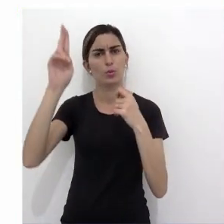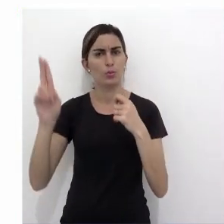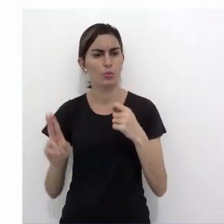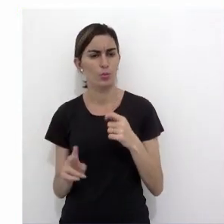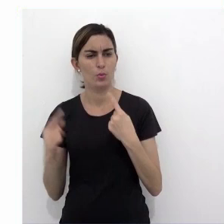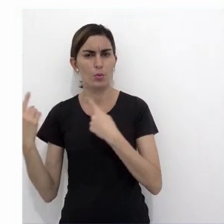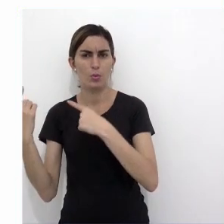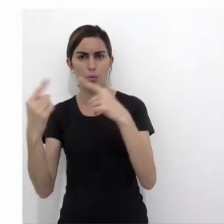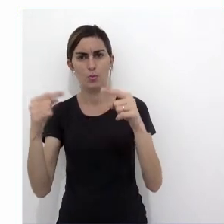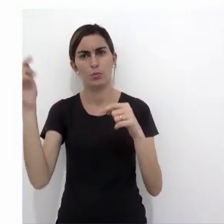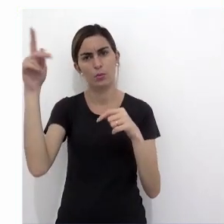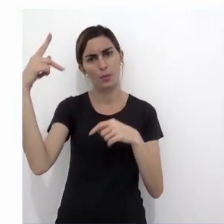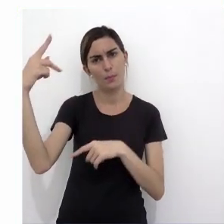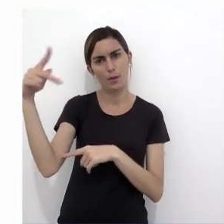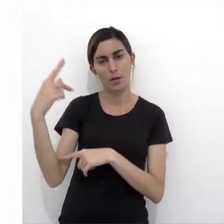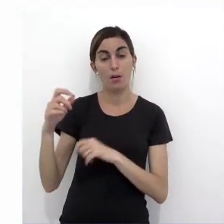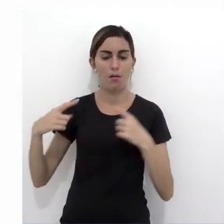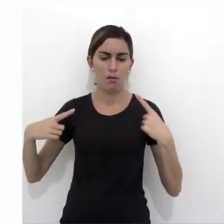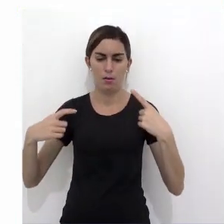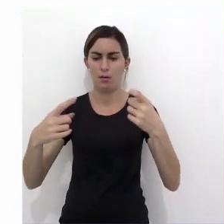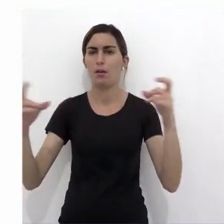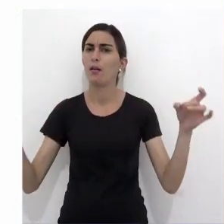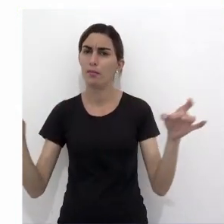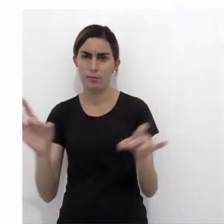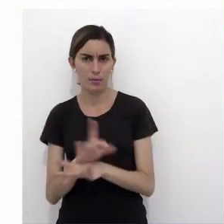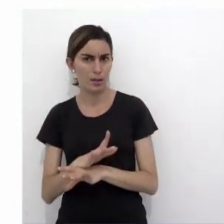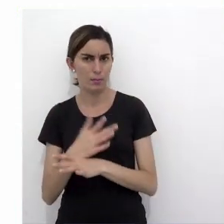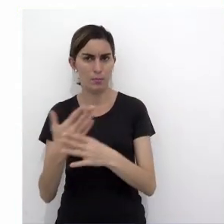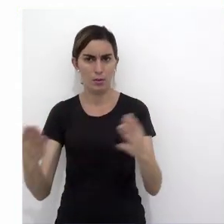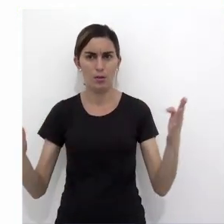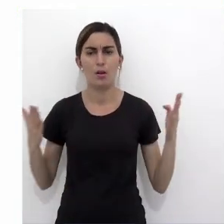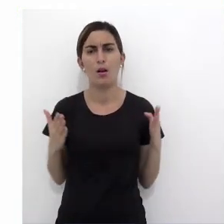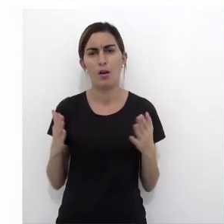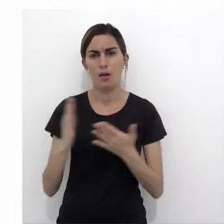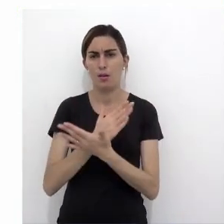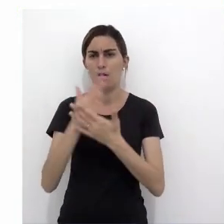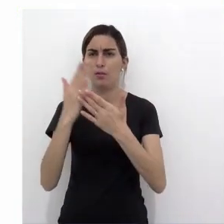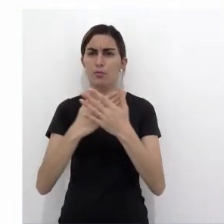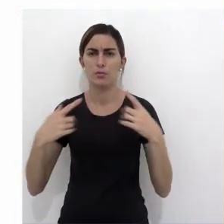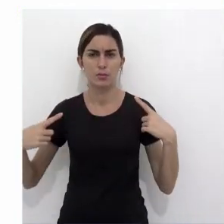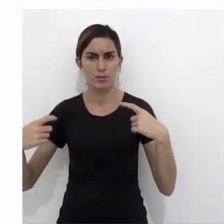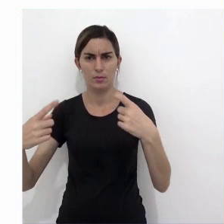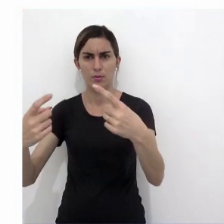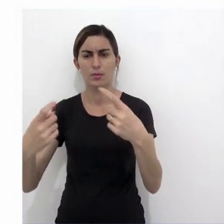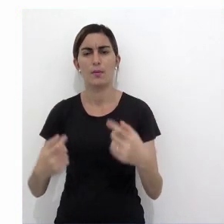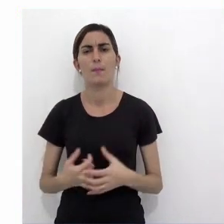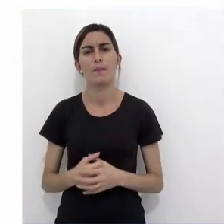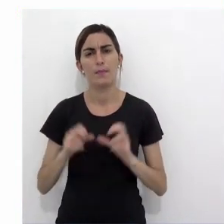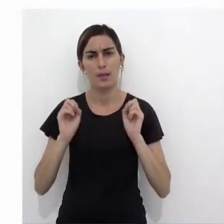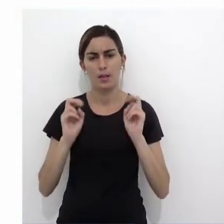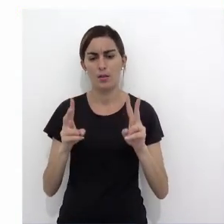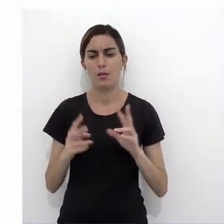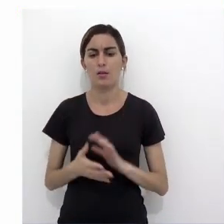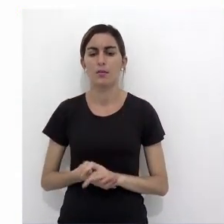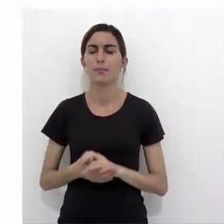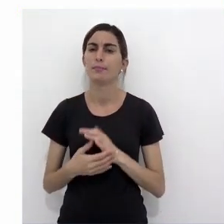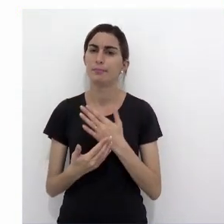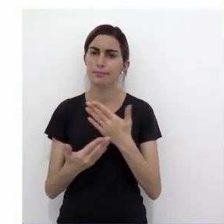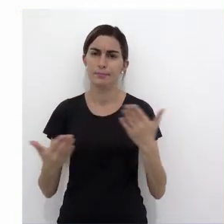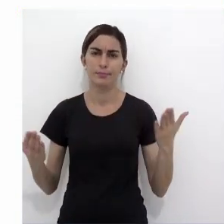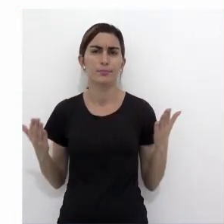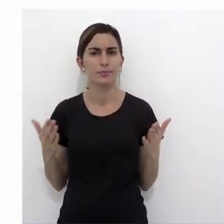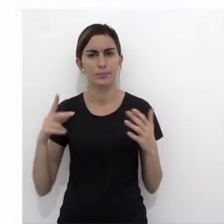Então, quando essa guerra terminou, essa guerra teve algumas batalhas, né? Ok? O